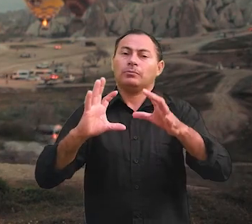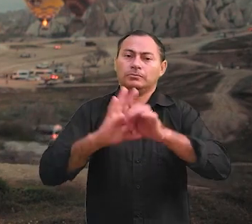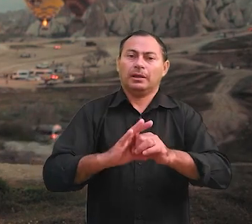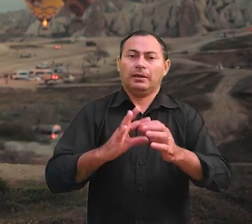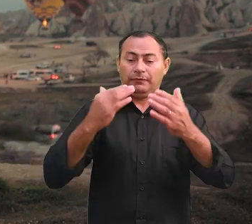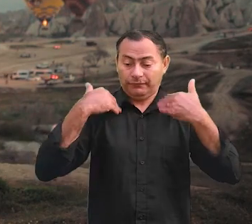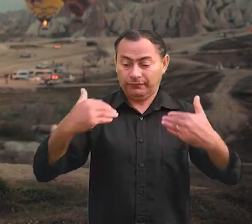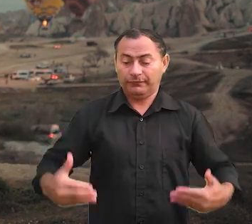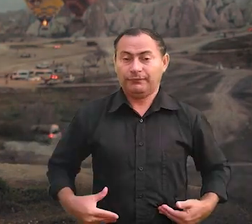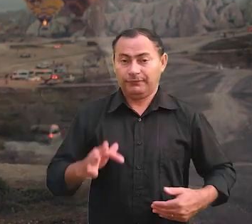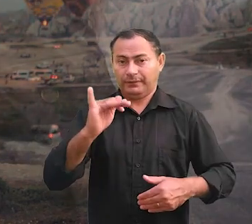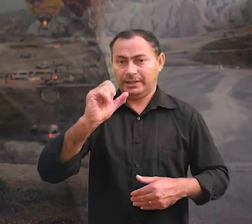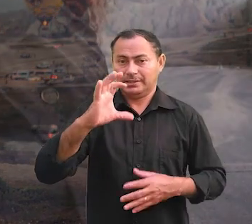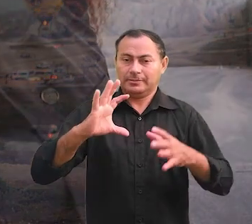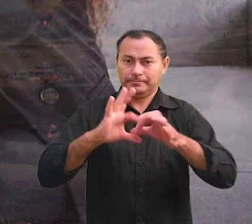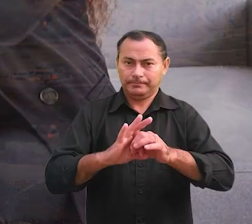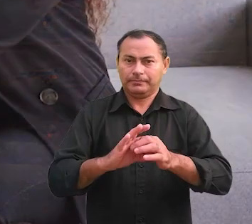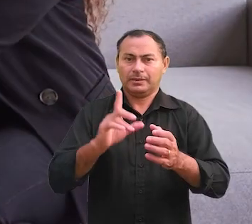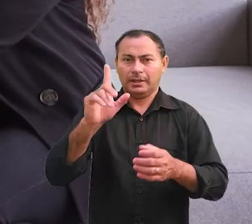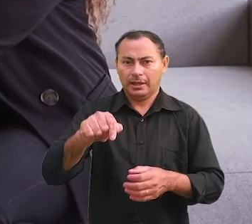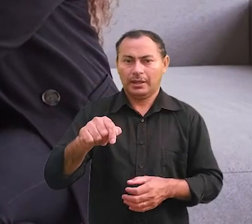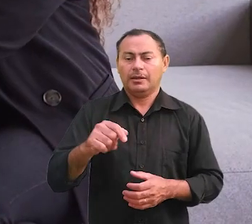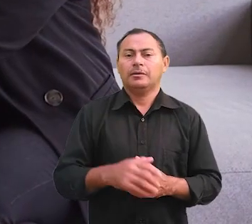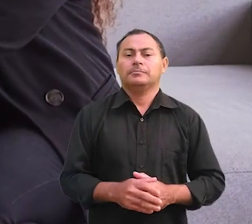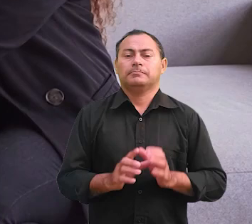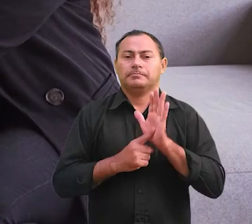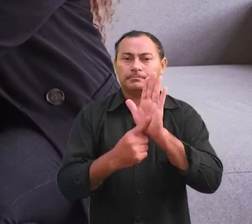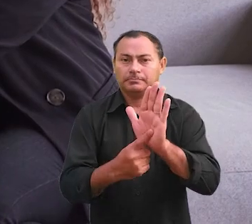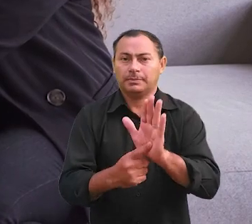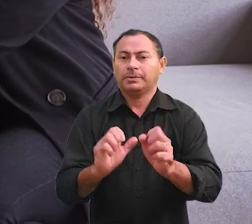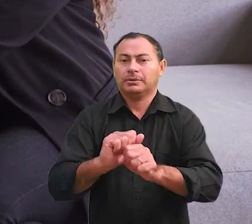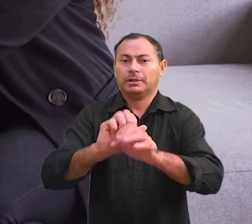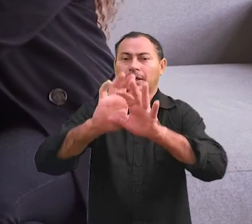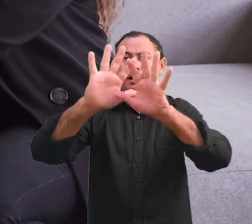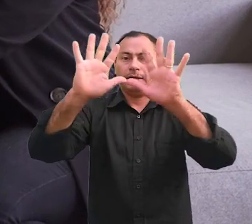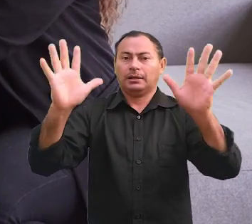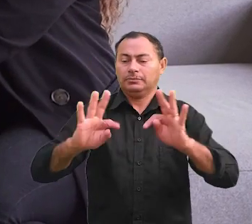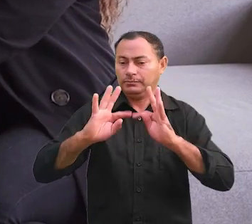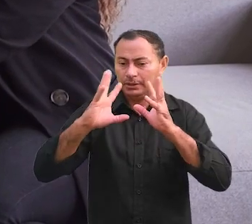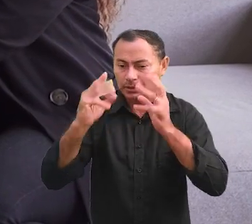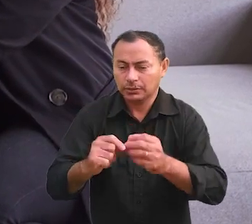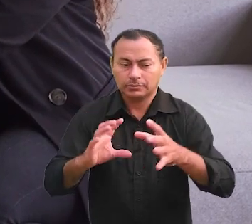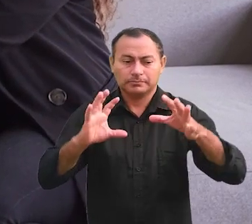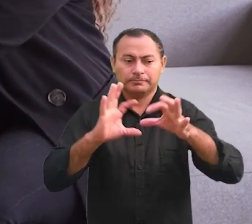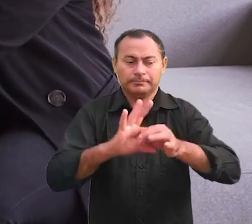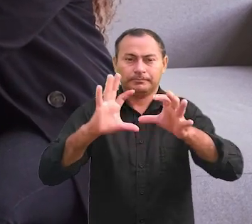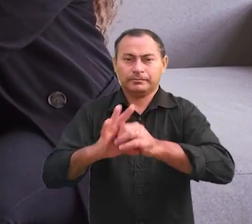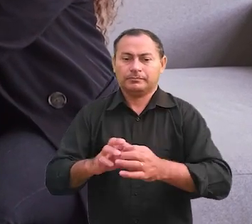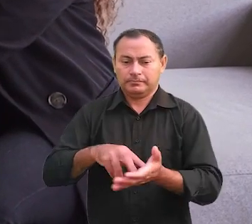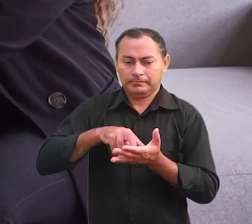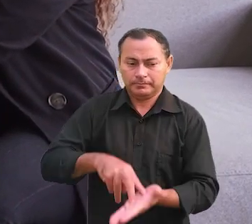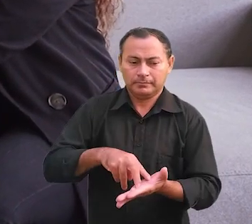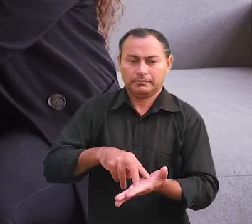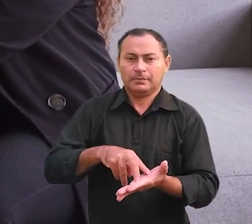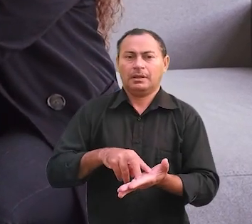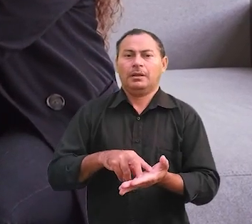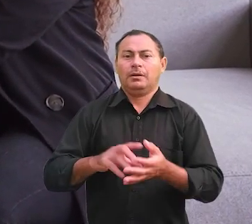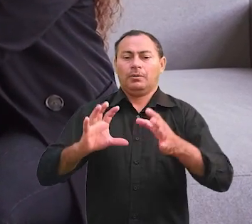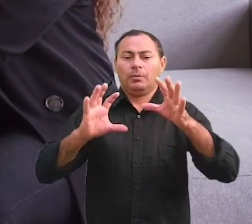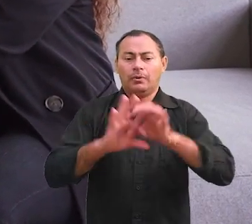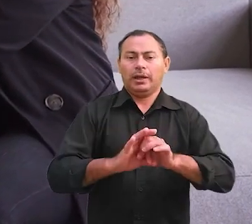ou a unidade física essa é uma ilustração muito clara todos os anos são